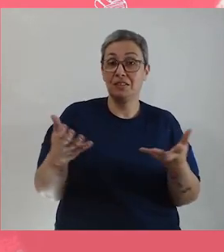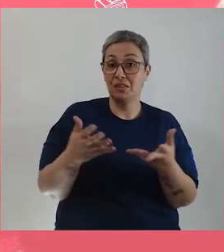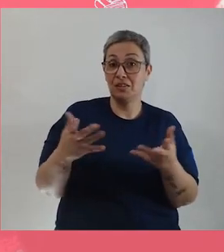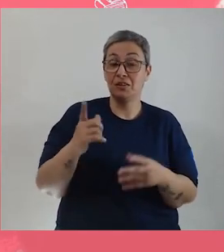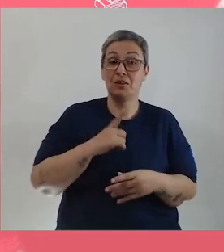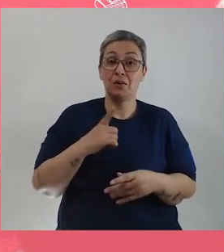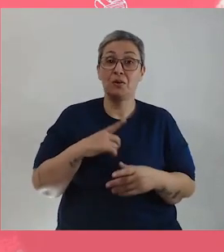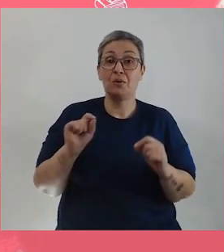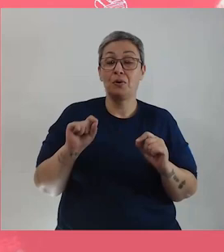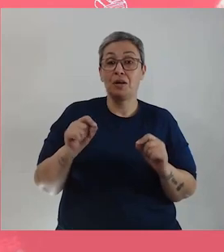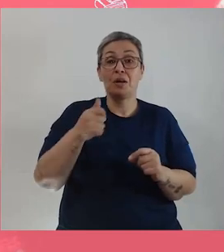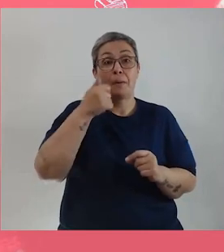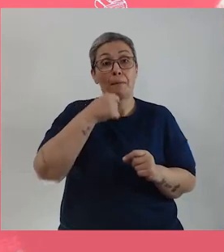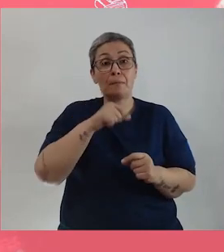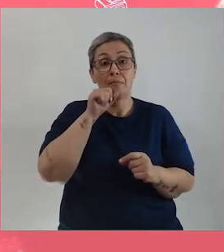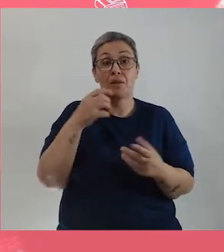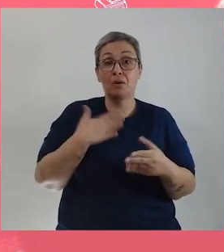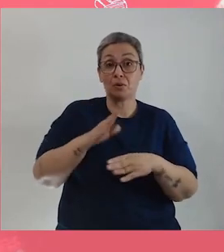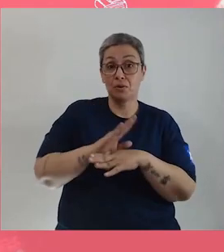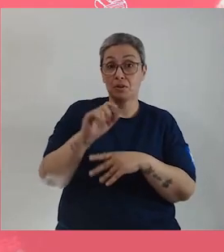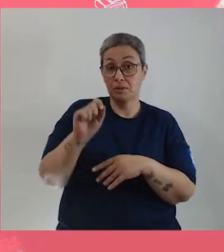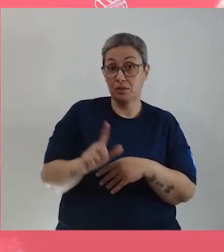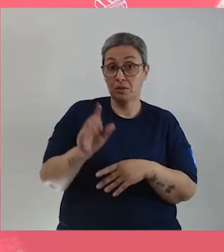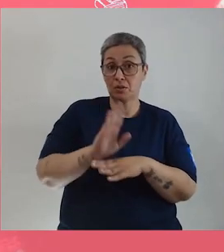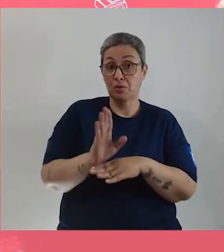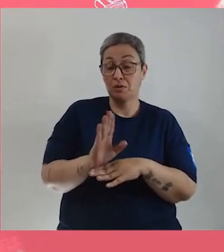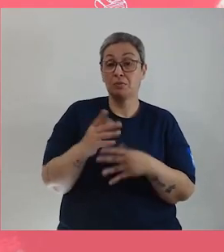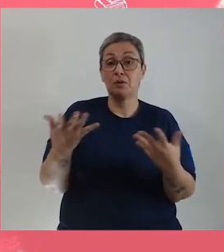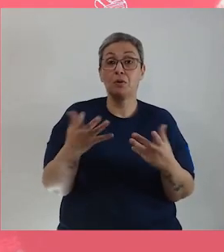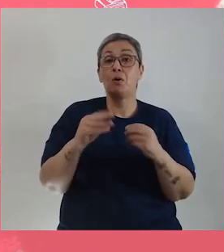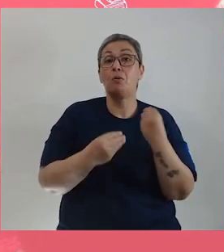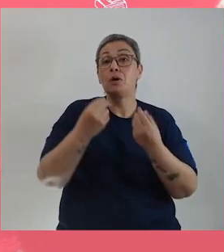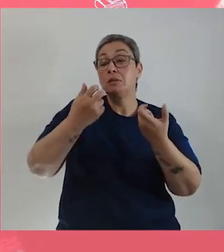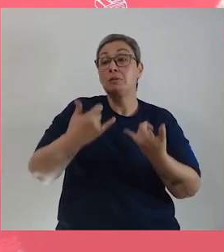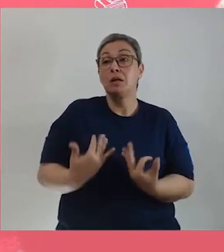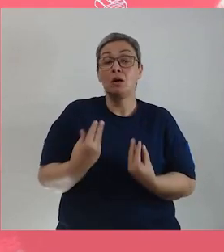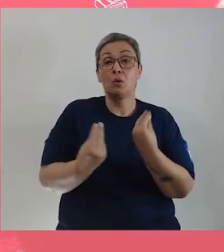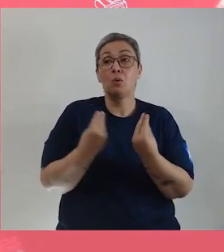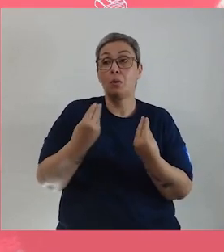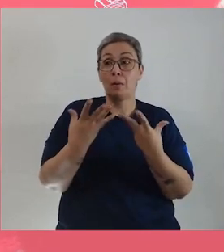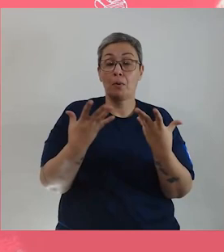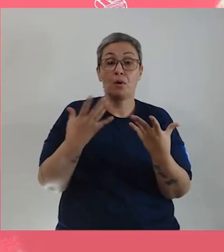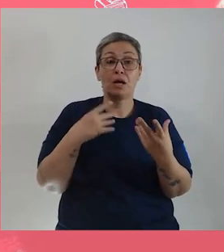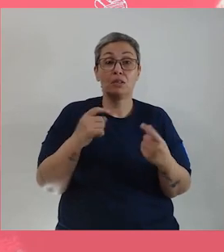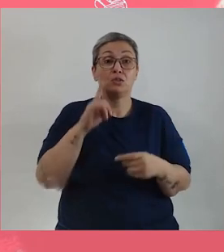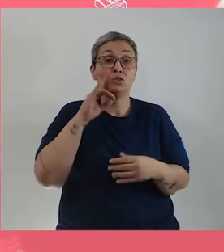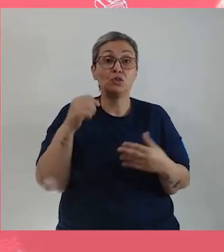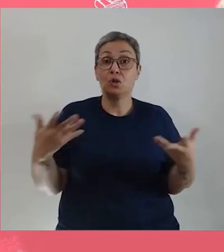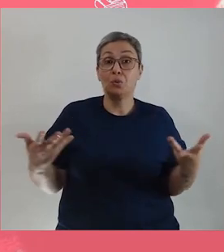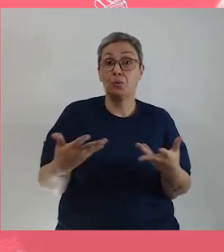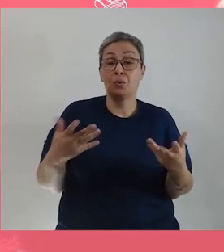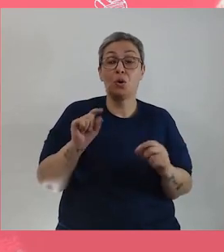Gostou! Hoje nós estamos aqui com a mãe, estamos numa sessão azul do cinema e ela vai falar um pouquinho pra gente como que está sendo esse dia